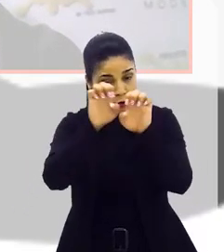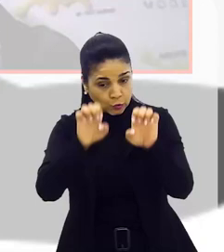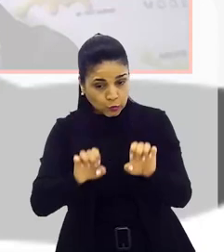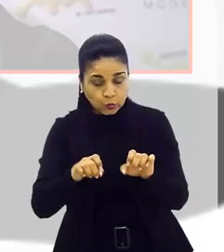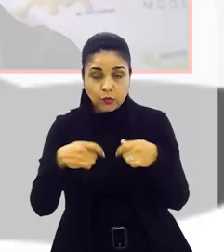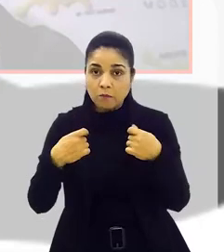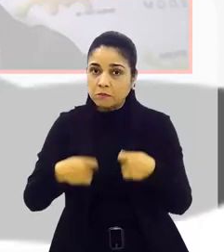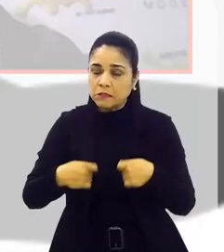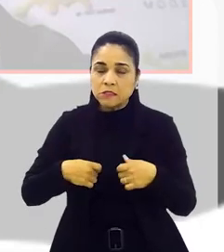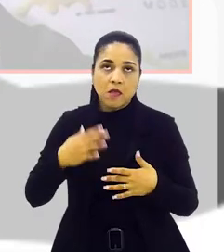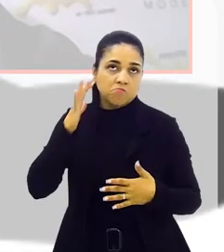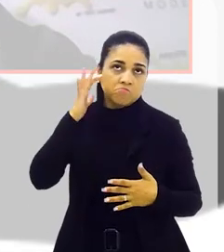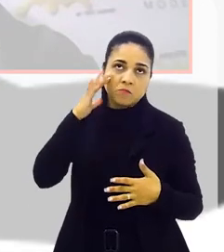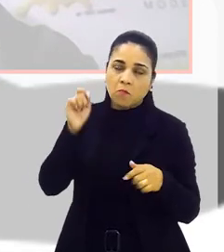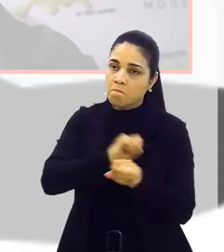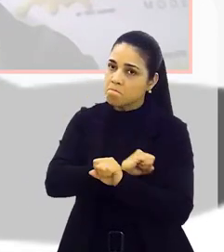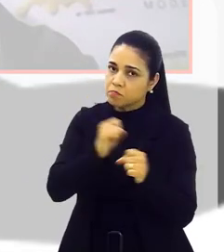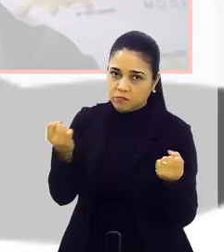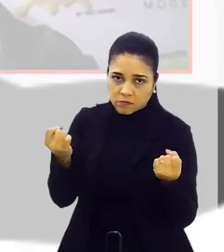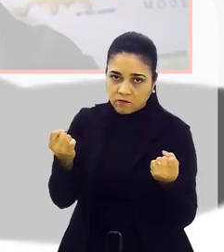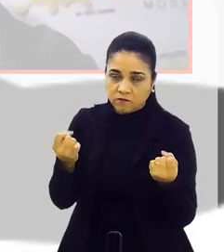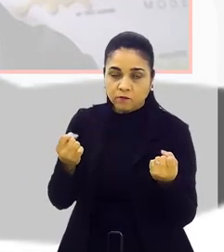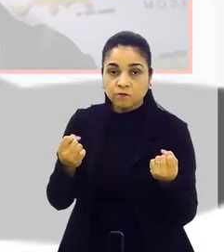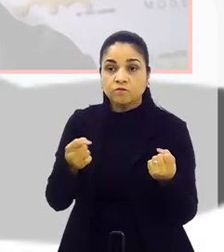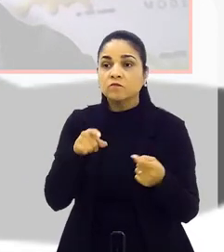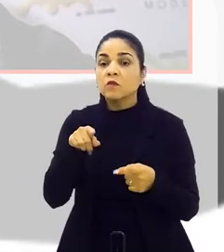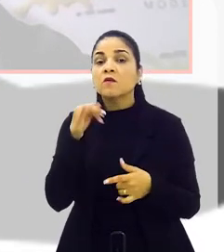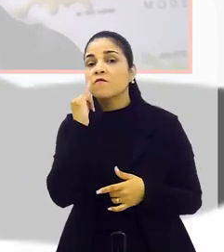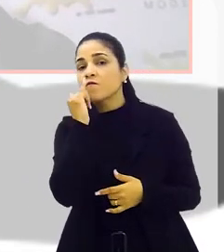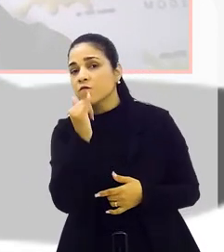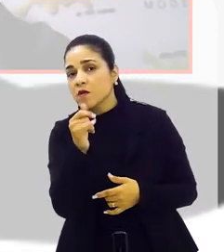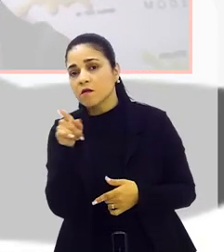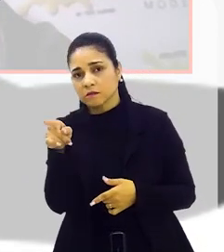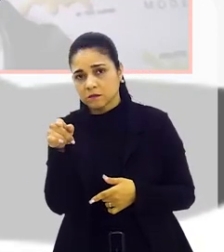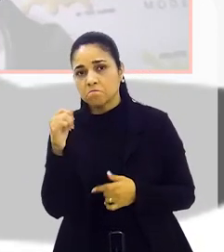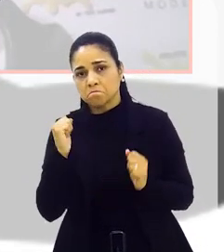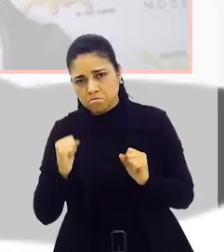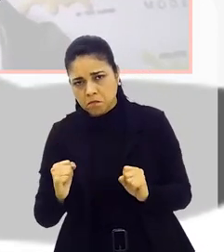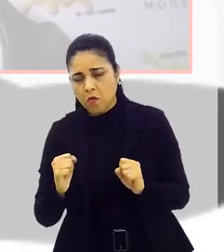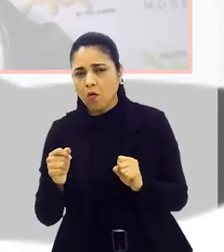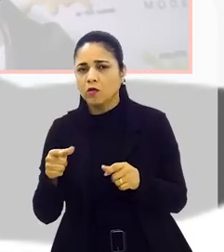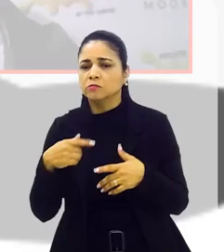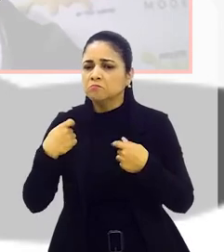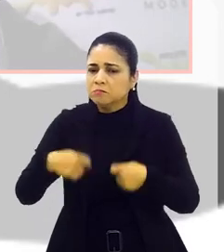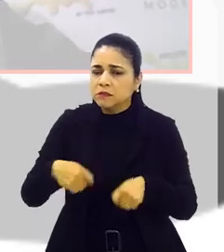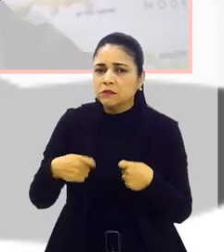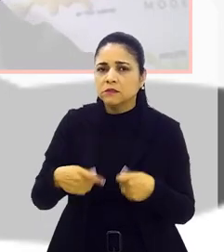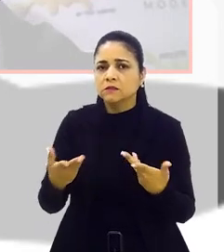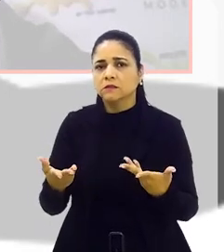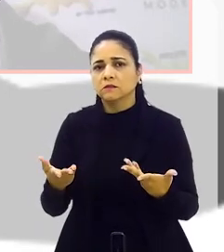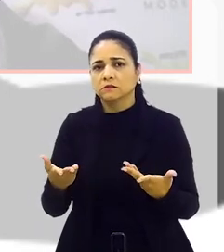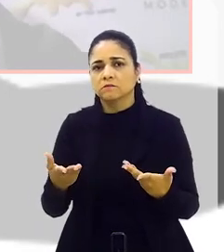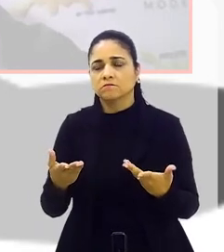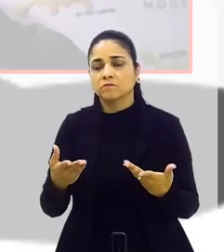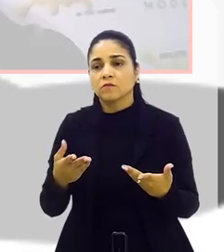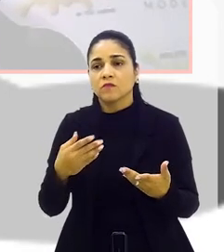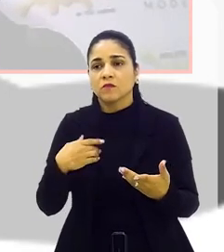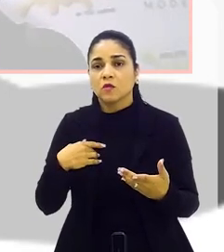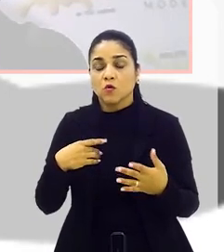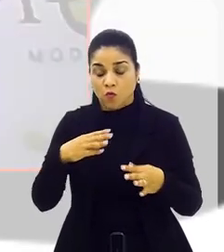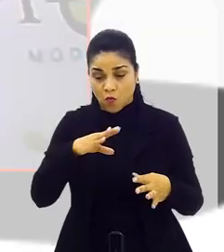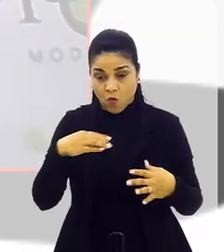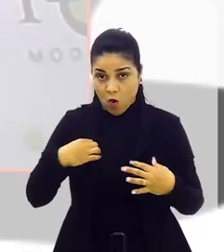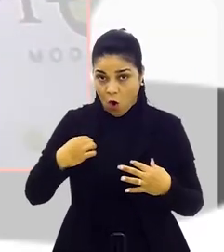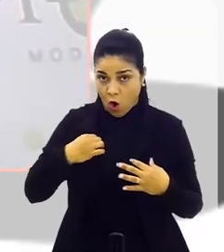ali toda uma estrutura que eu nem imagino agora. Você até pode dizer o que mais que você precisa ali. É,